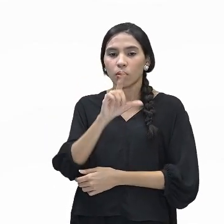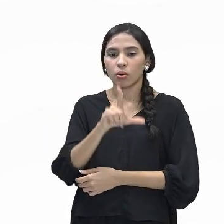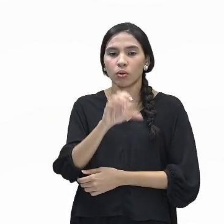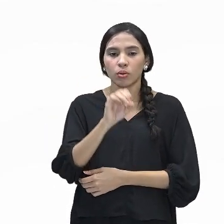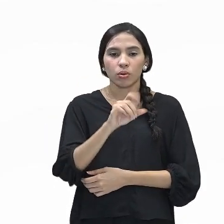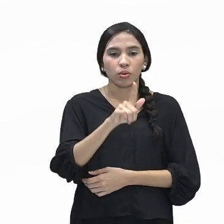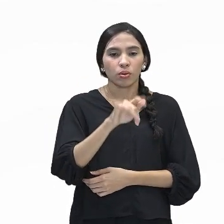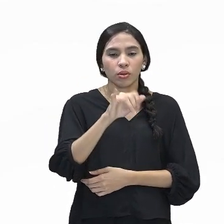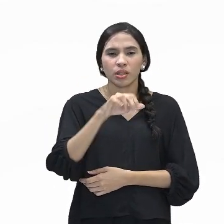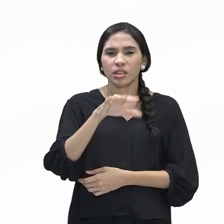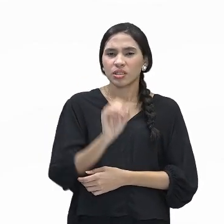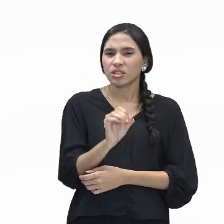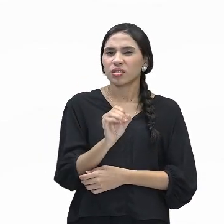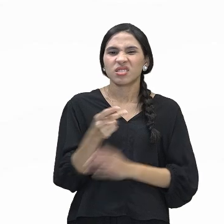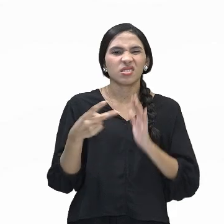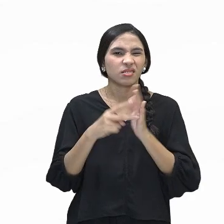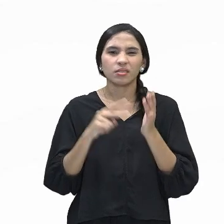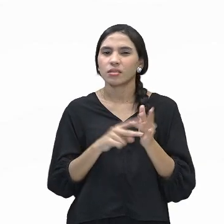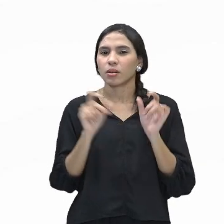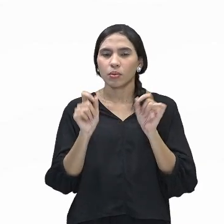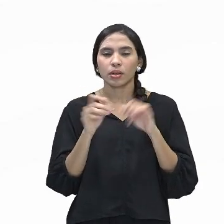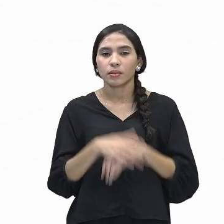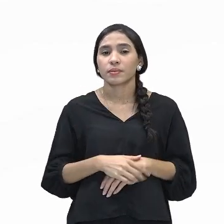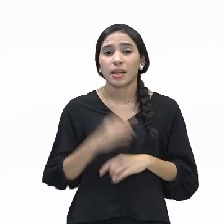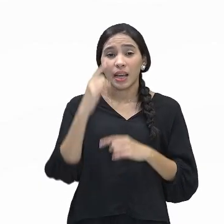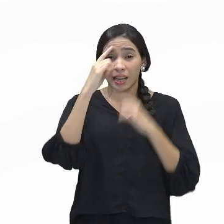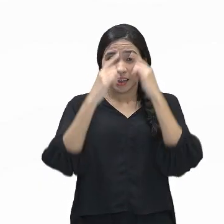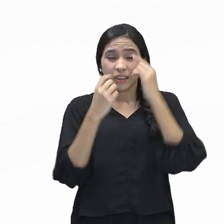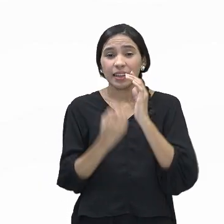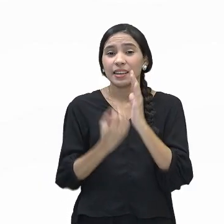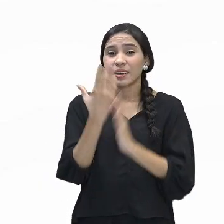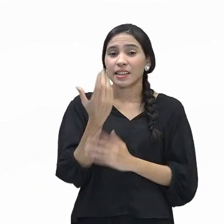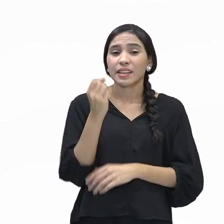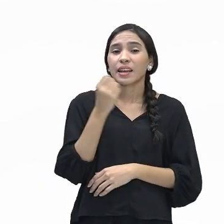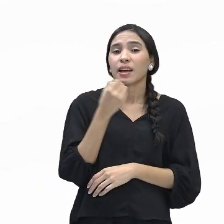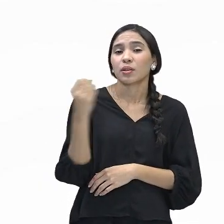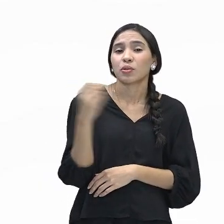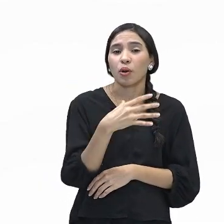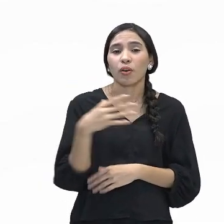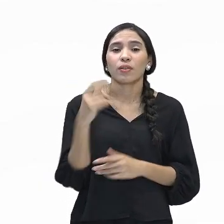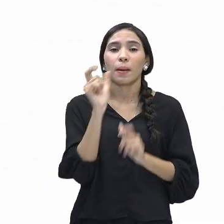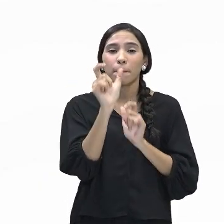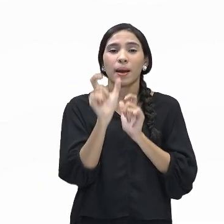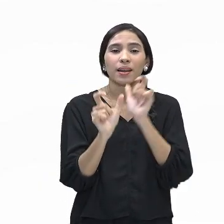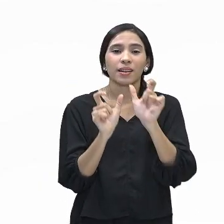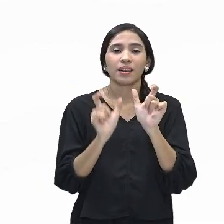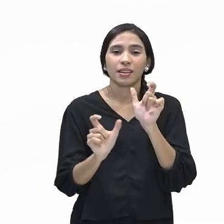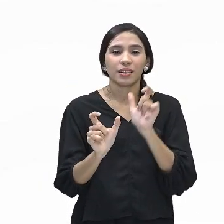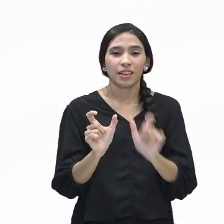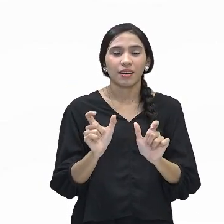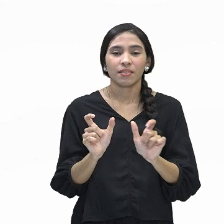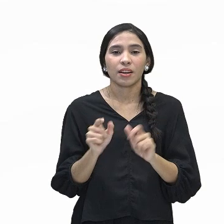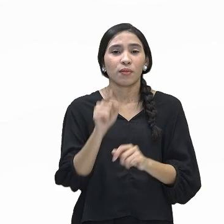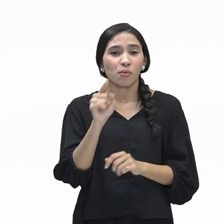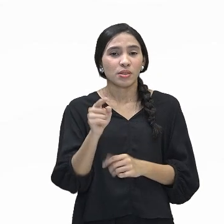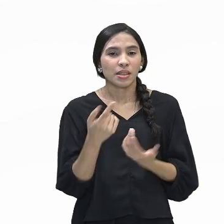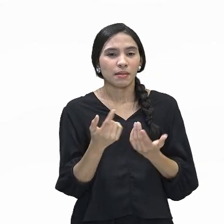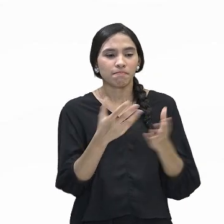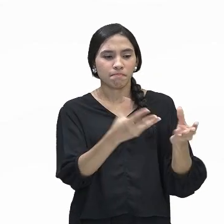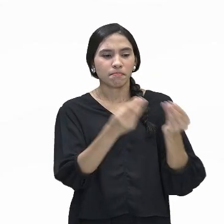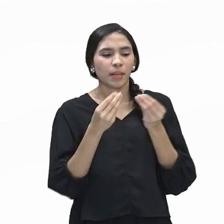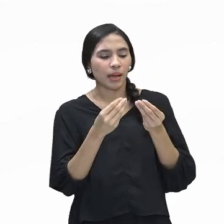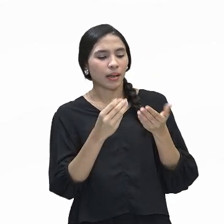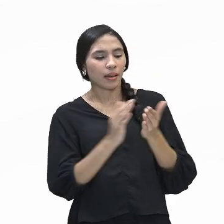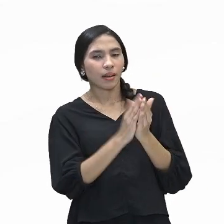dele. E o que é o neologismo? Ele cria novas palavras, né? Ele cria. Então, quando você lê a obra dele, você lê e